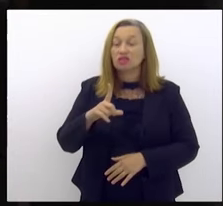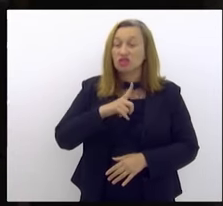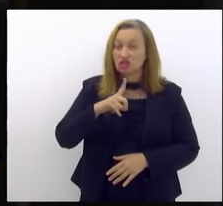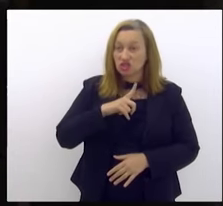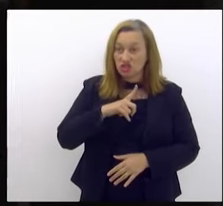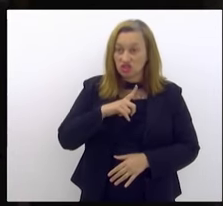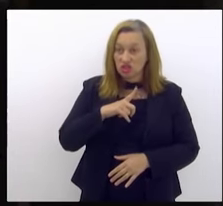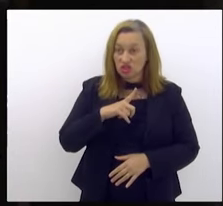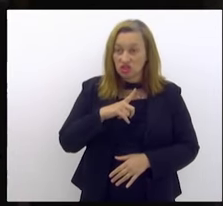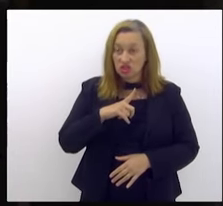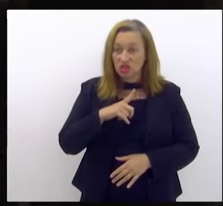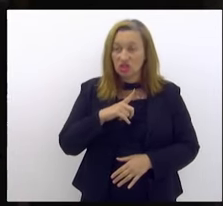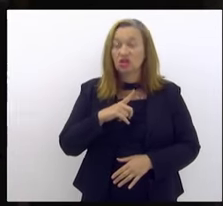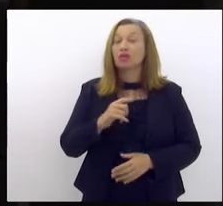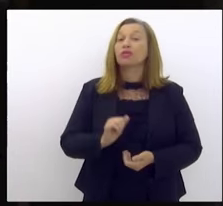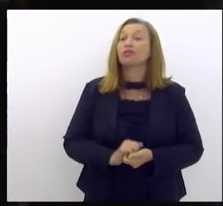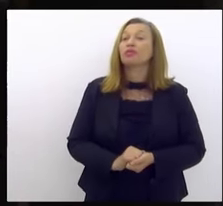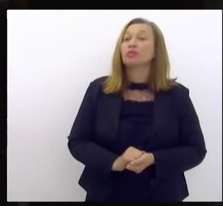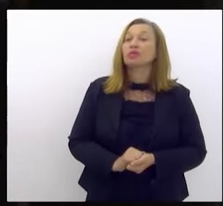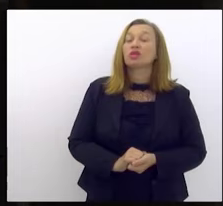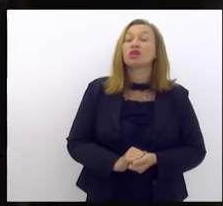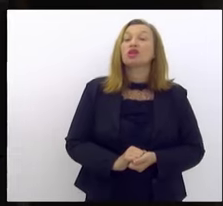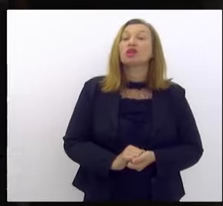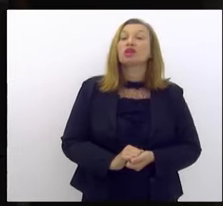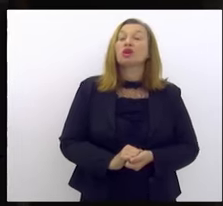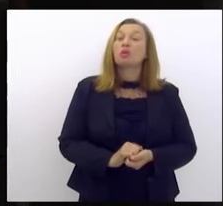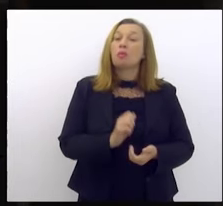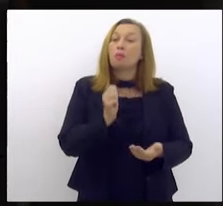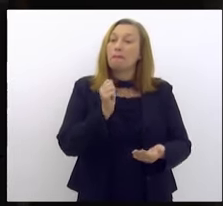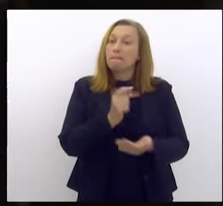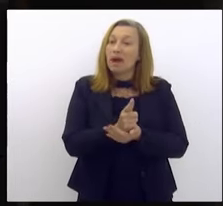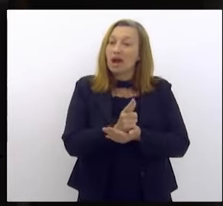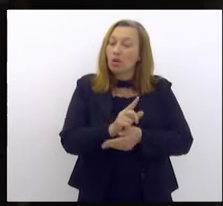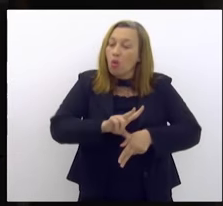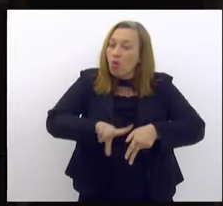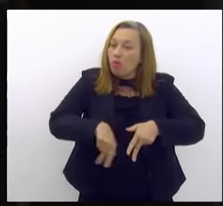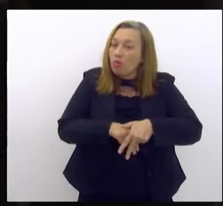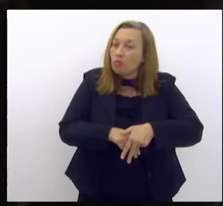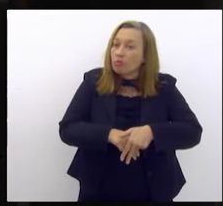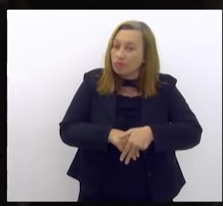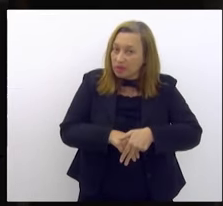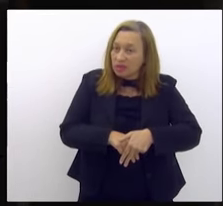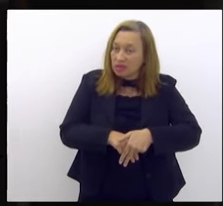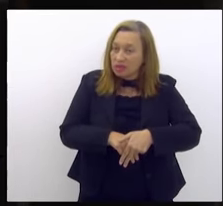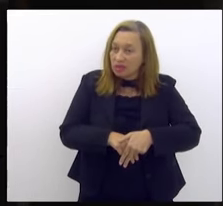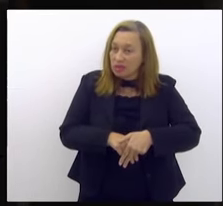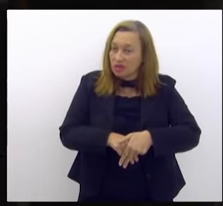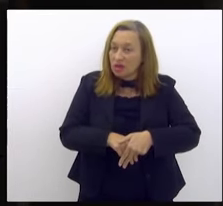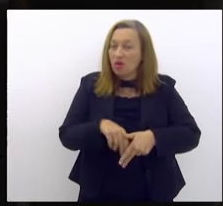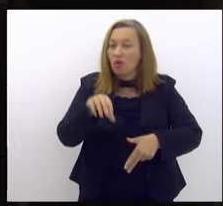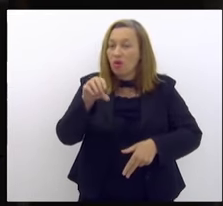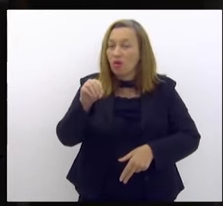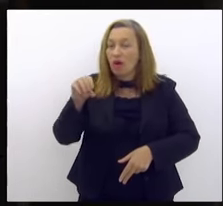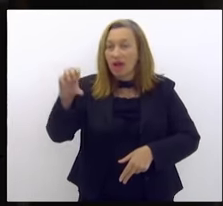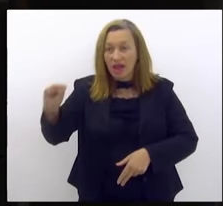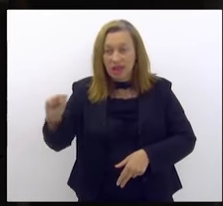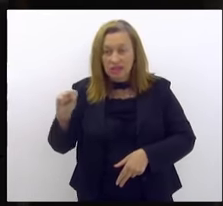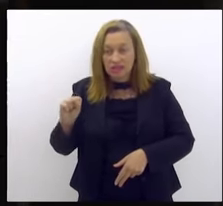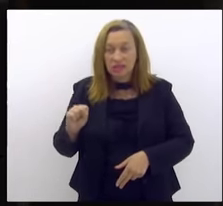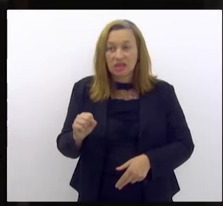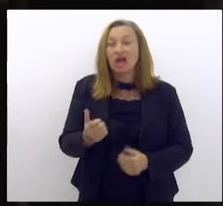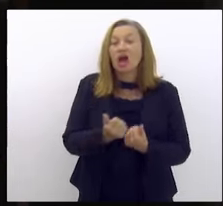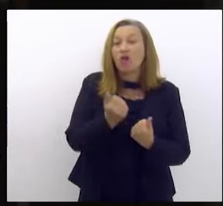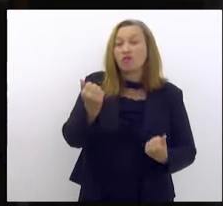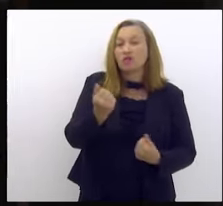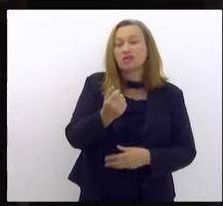privilegiar uma OS que já havia pago propina antecipadamente ao vice-presidente nacional do PT,